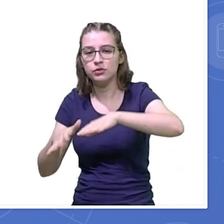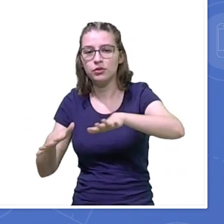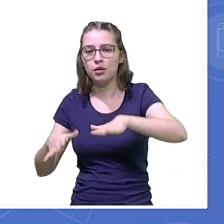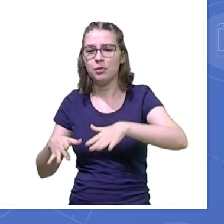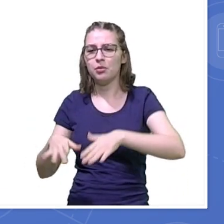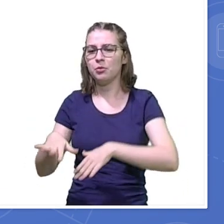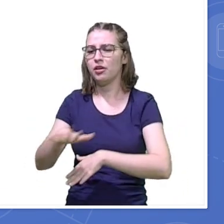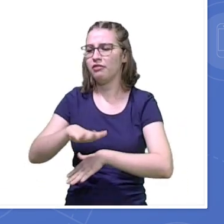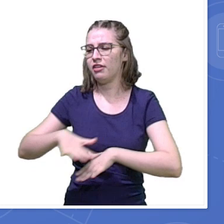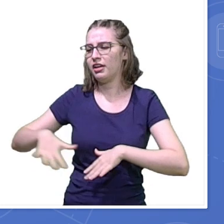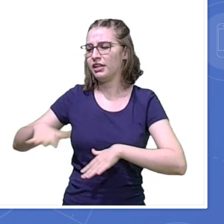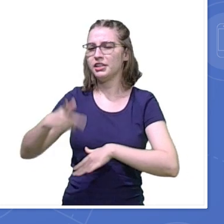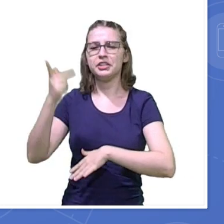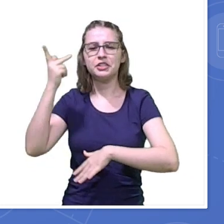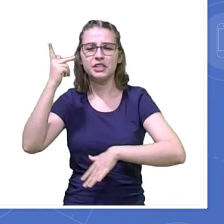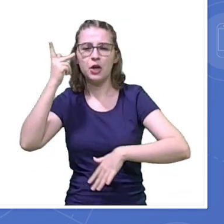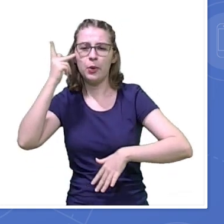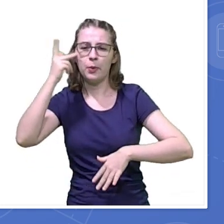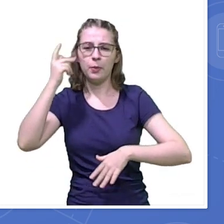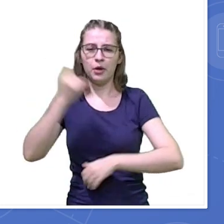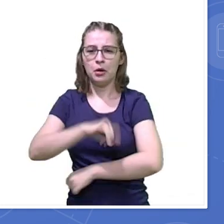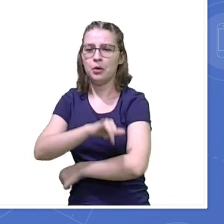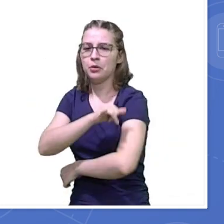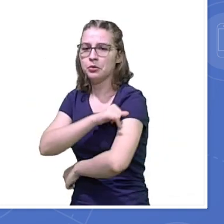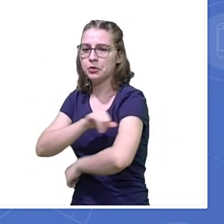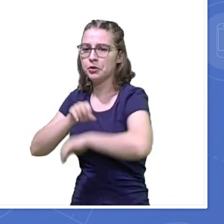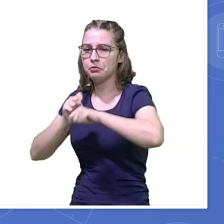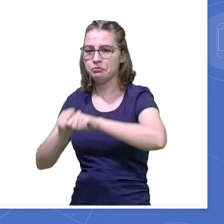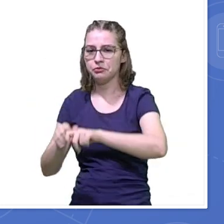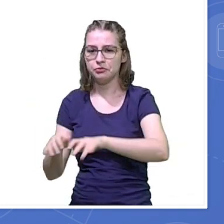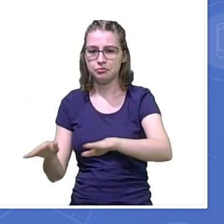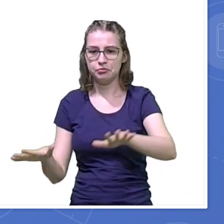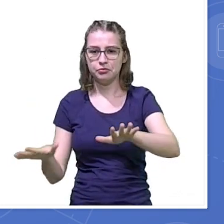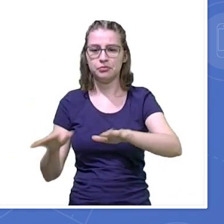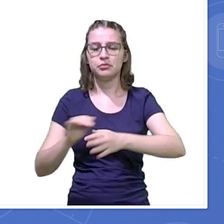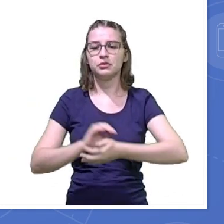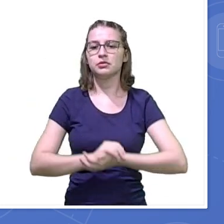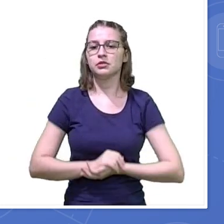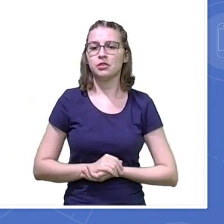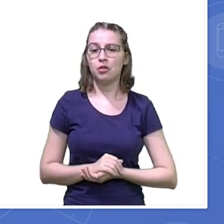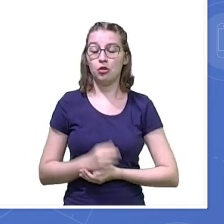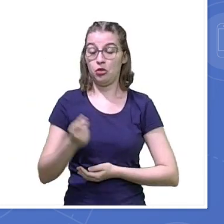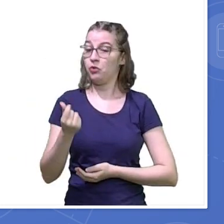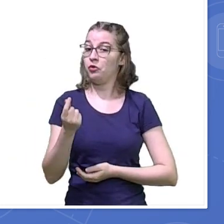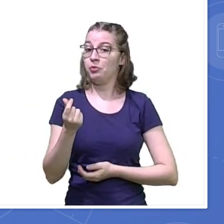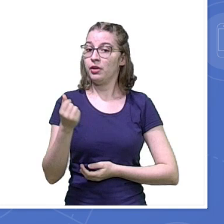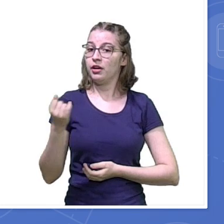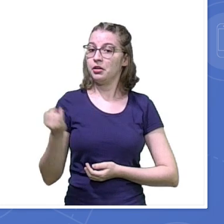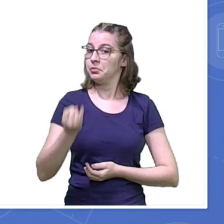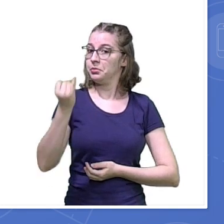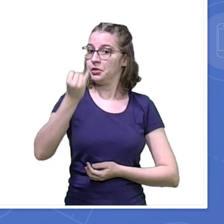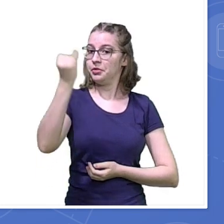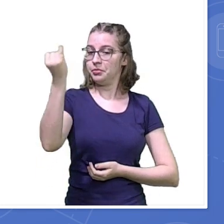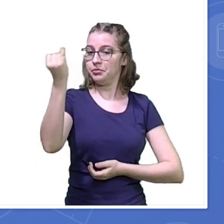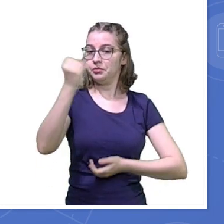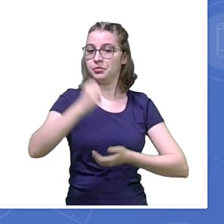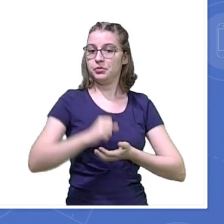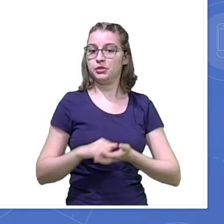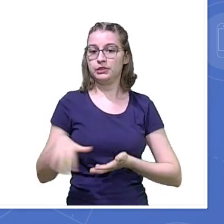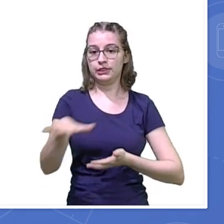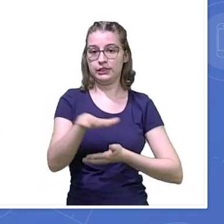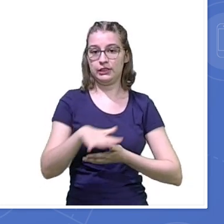Rio de Janeiro, São Paulo também. A gente verifica também que teve uma relevância econômica muito grande para a